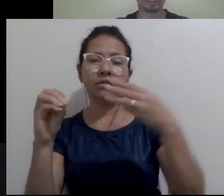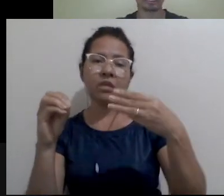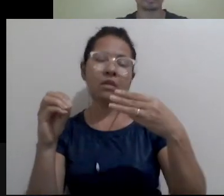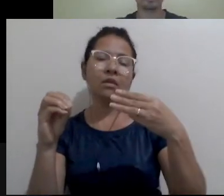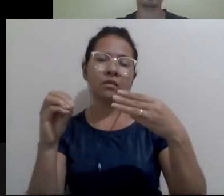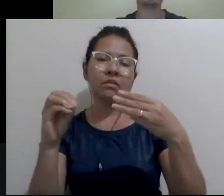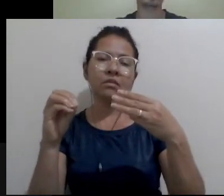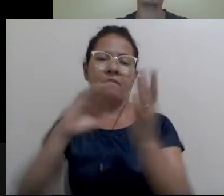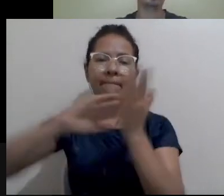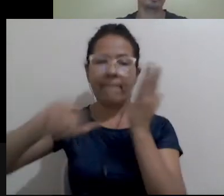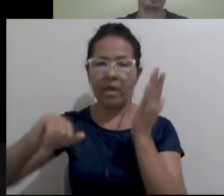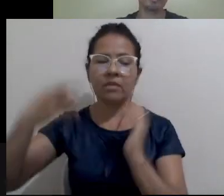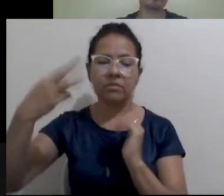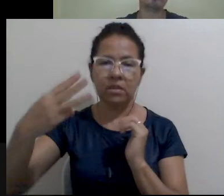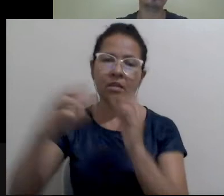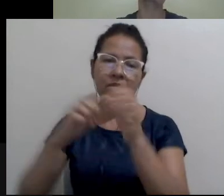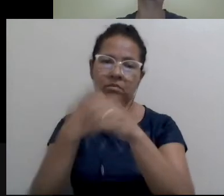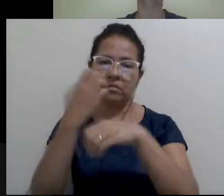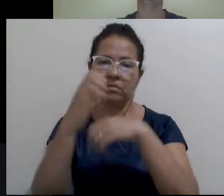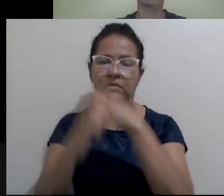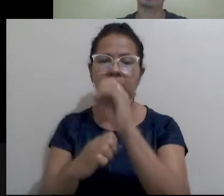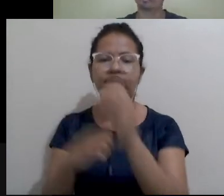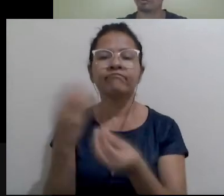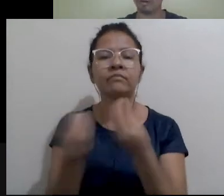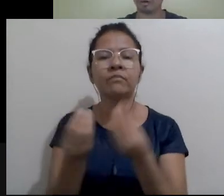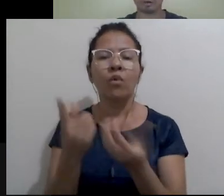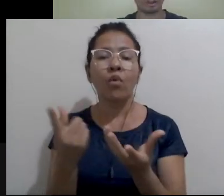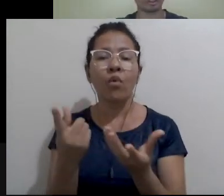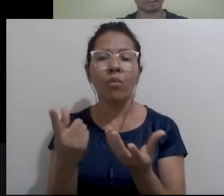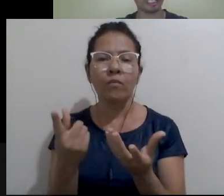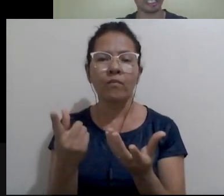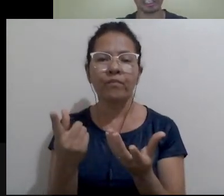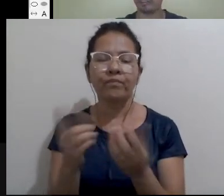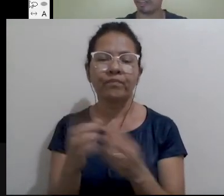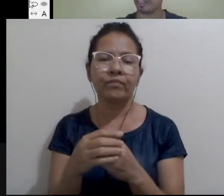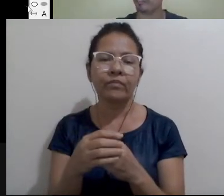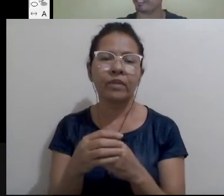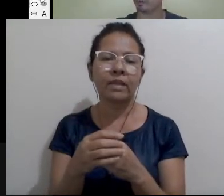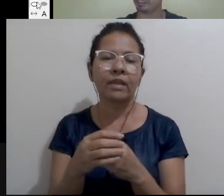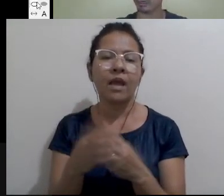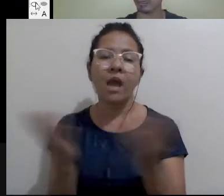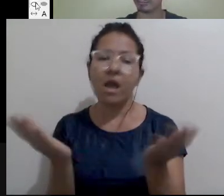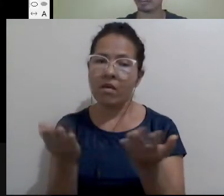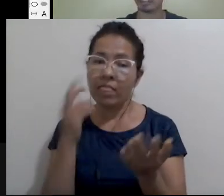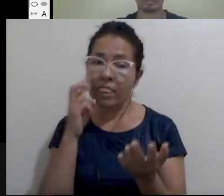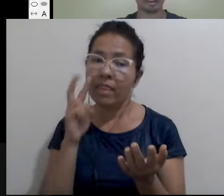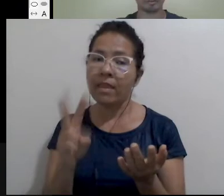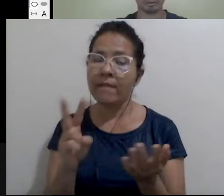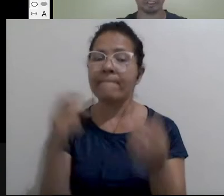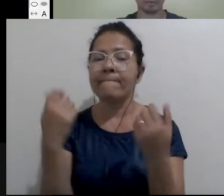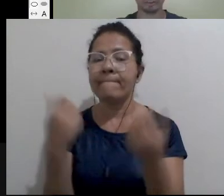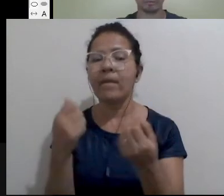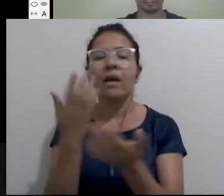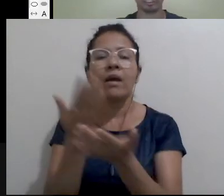Pronto. Determinamos no estado fundamental como que estão distribuídos os elétrons do cobalto. Só que a gente tem que vir aqui e fazer outra análise, né, que eu sempre estou